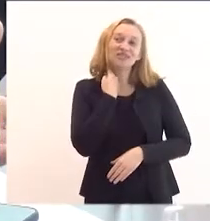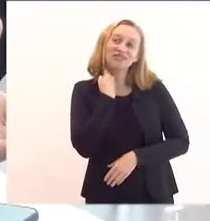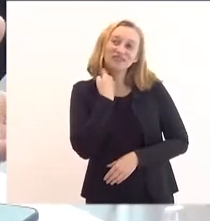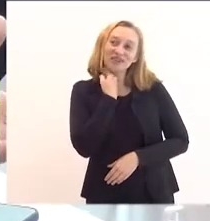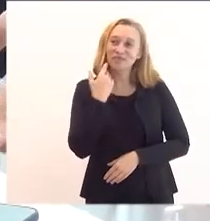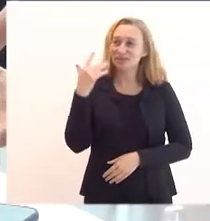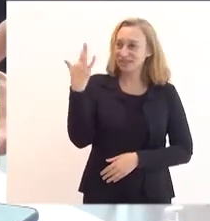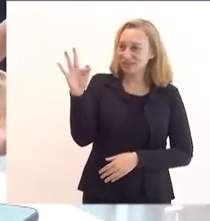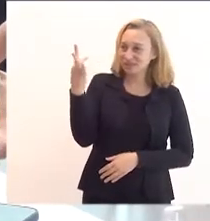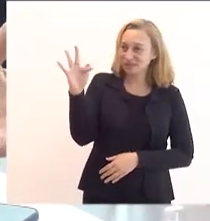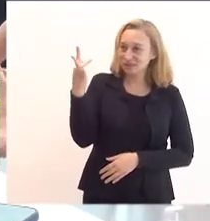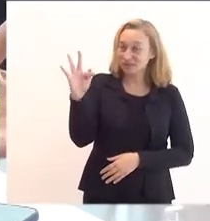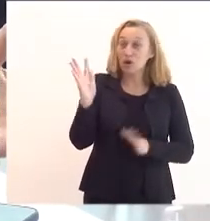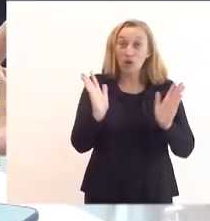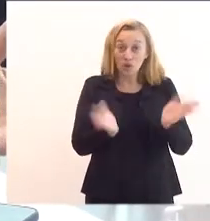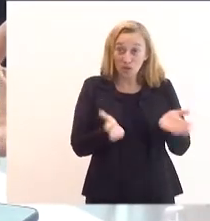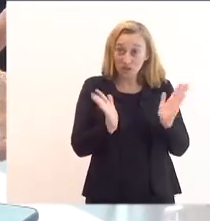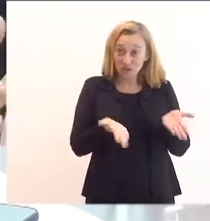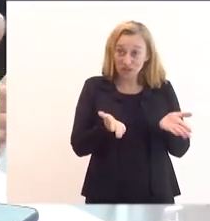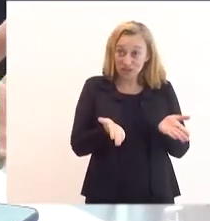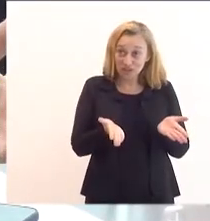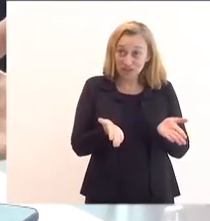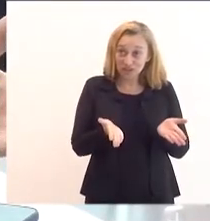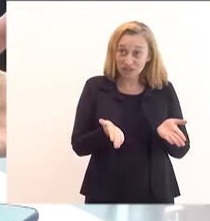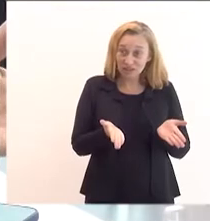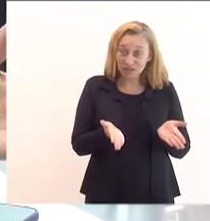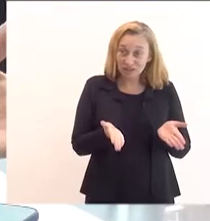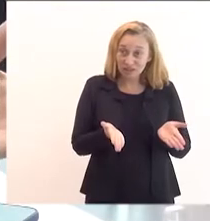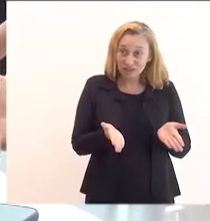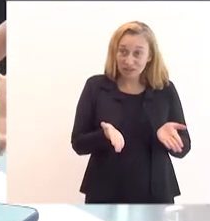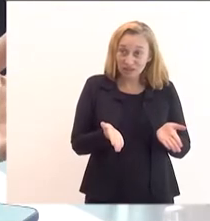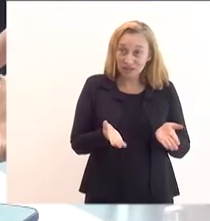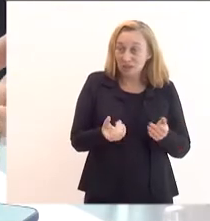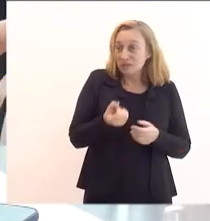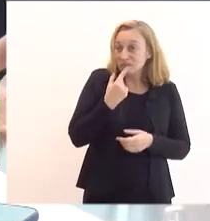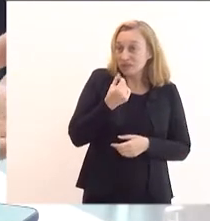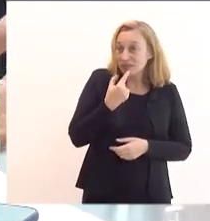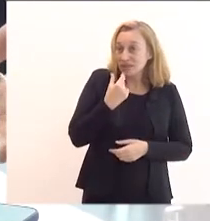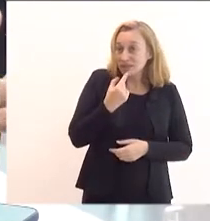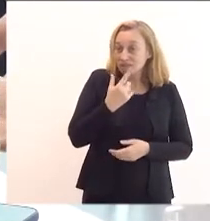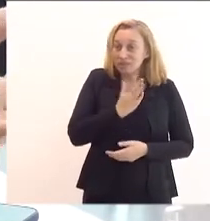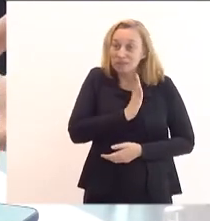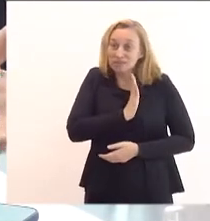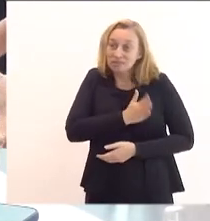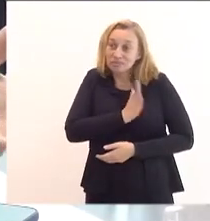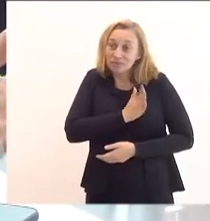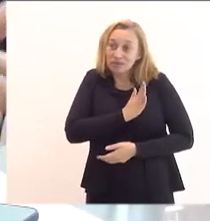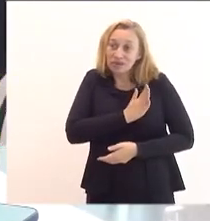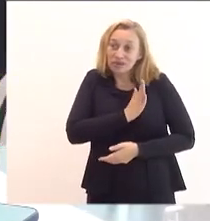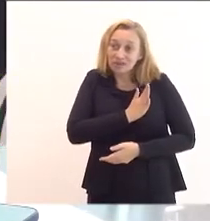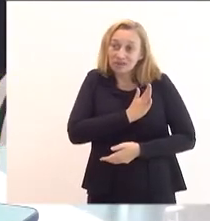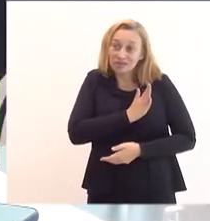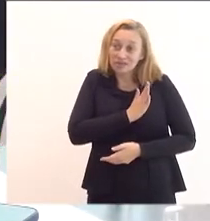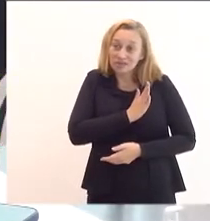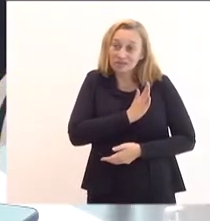dor. Hoje é a rotina de um medicamento cardíaco para afinar o sangue. Né?